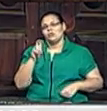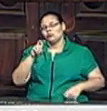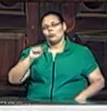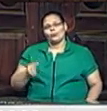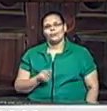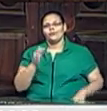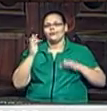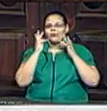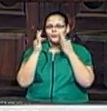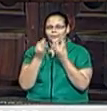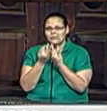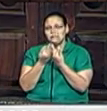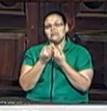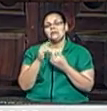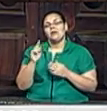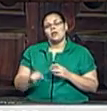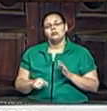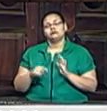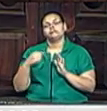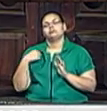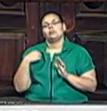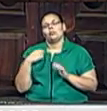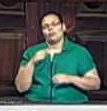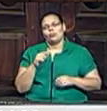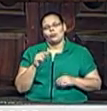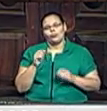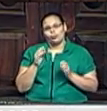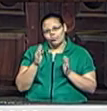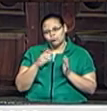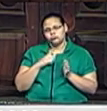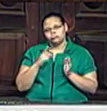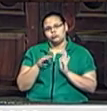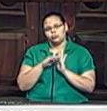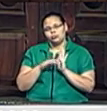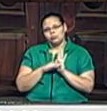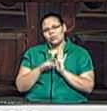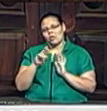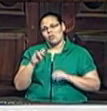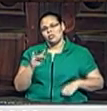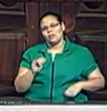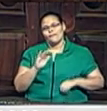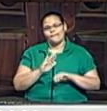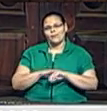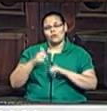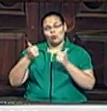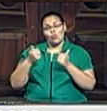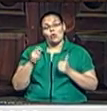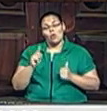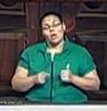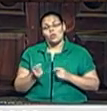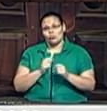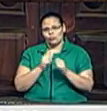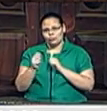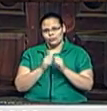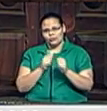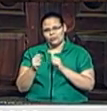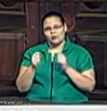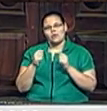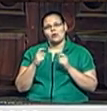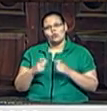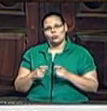famílias no programa Renda Melhor, você tem um acréscimo na economia local em torno